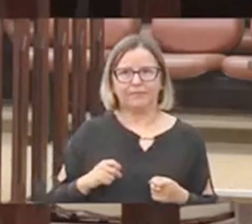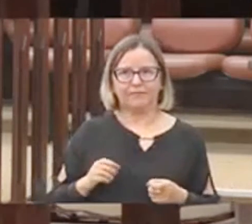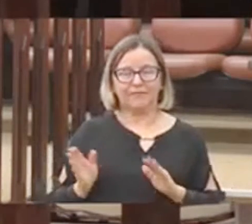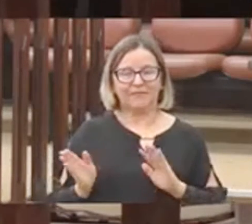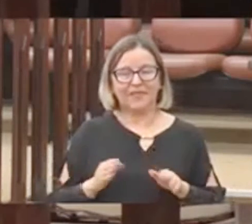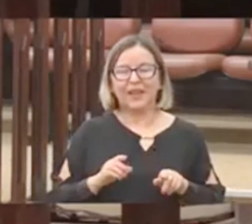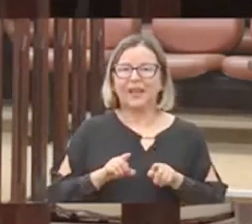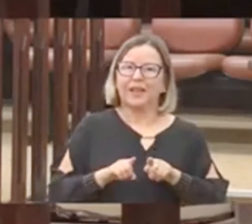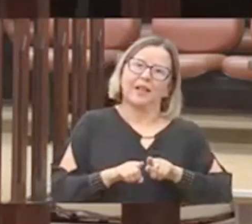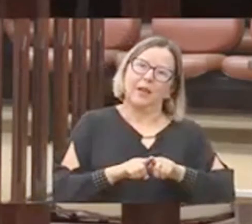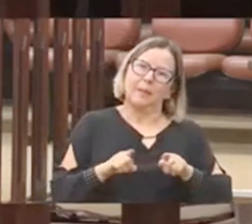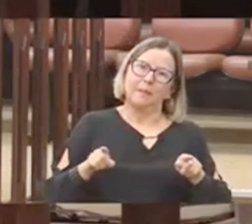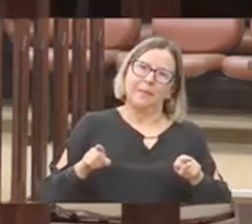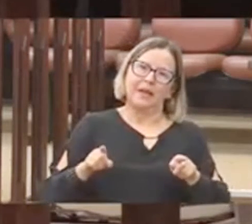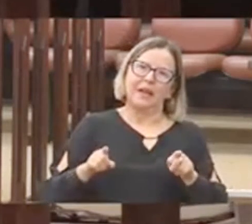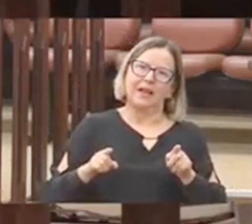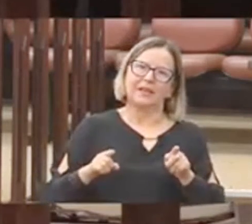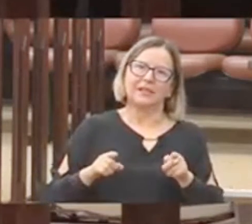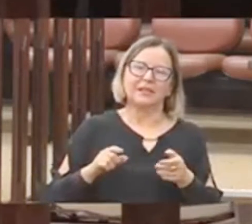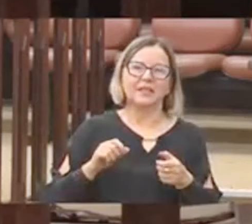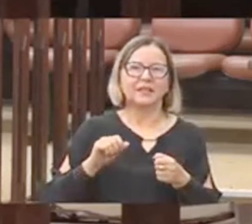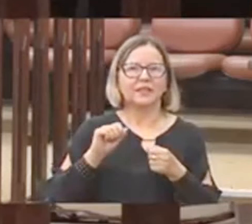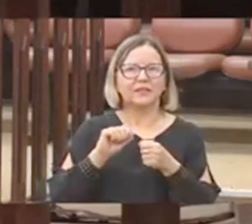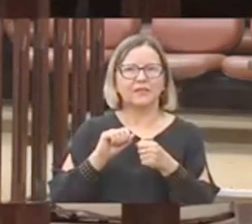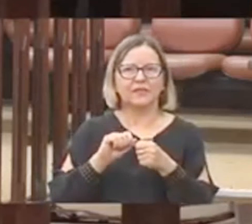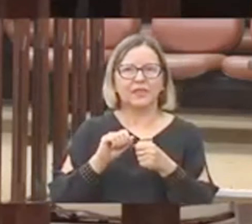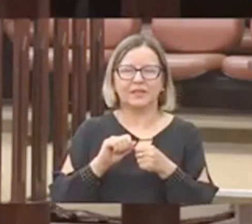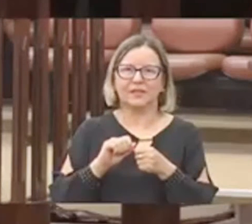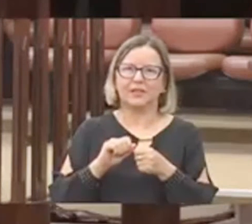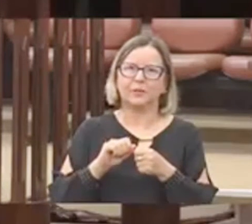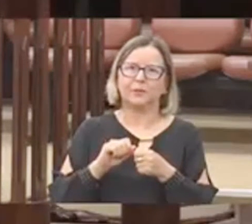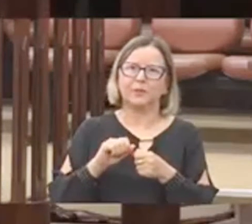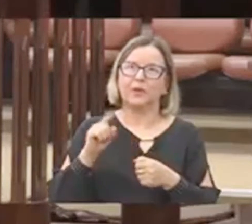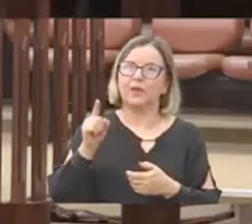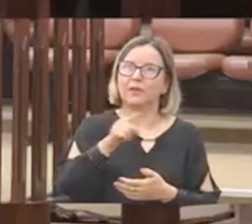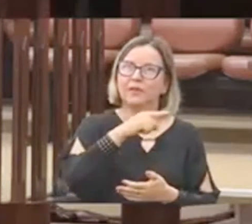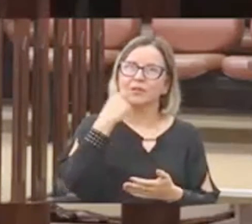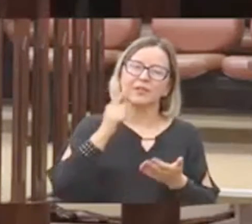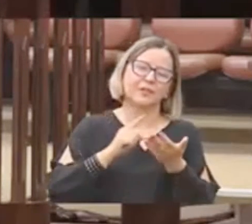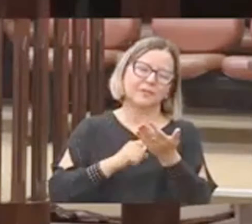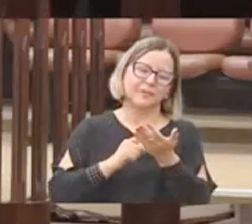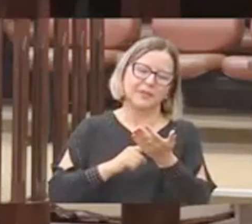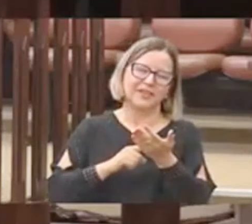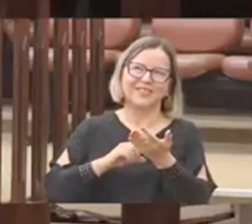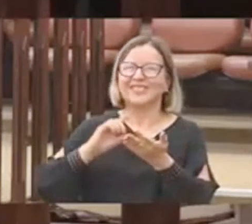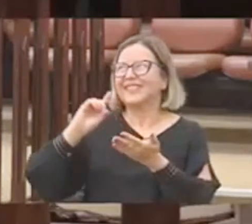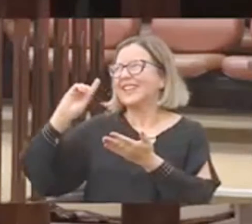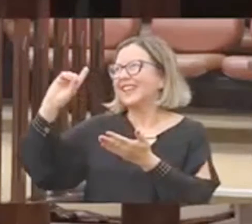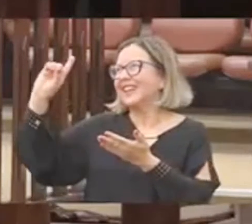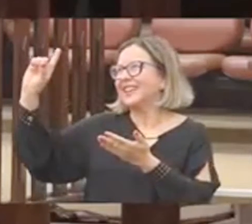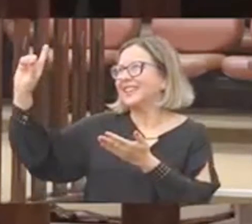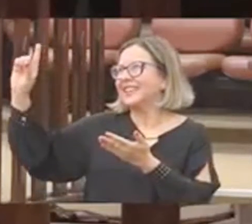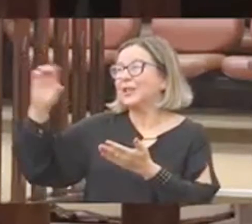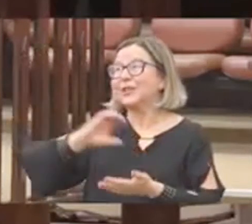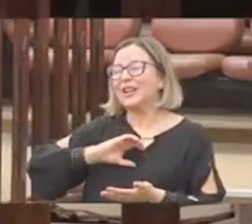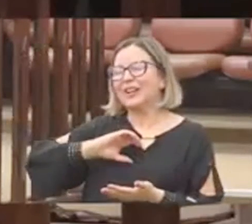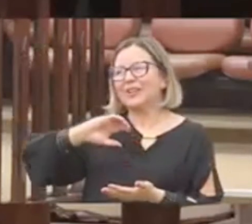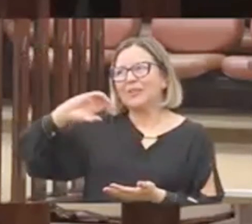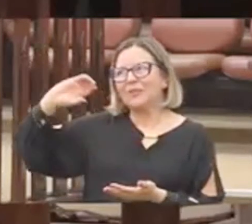Deus com gratidão, confiando e perseverando em seu cuidado sobre